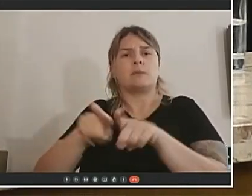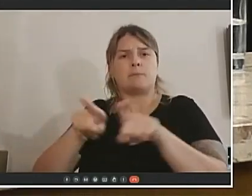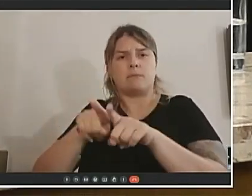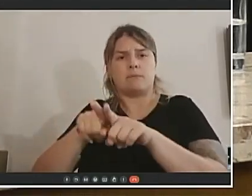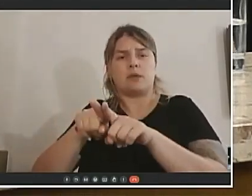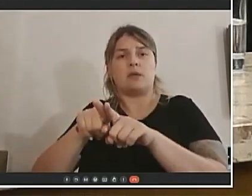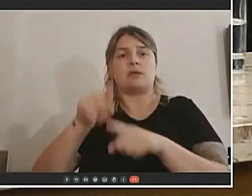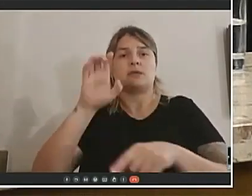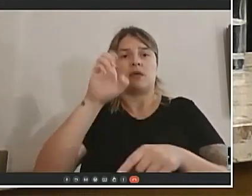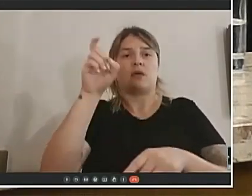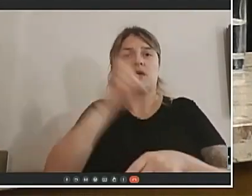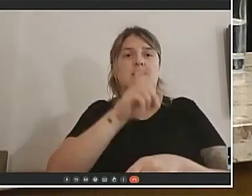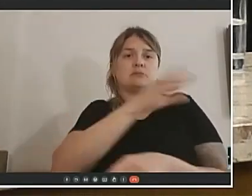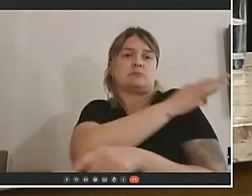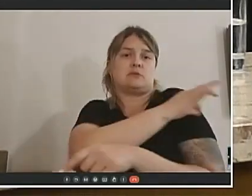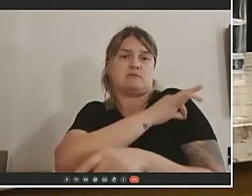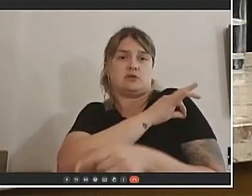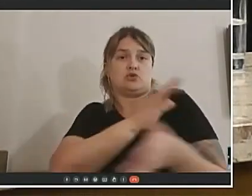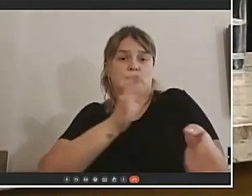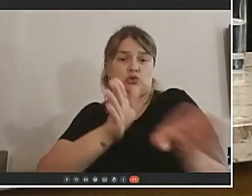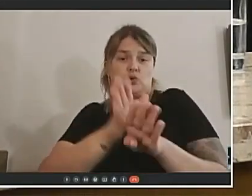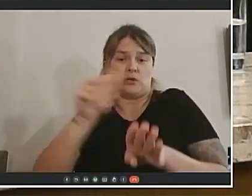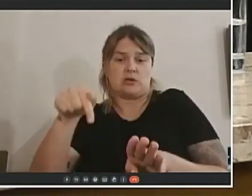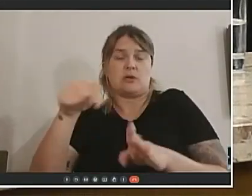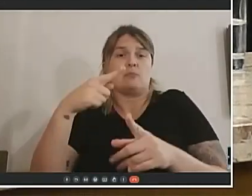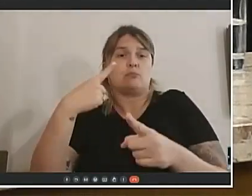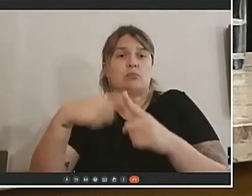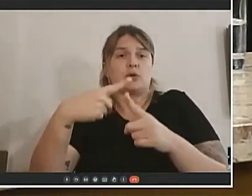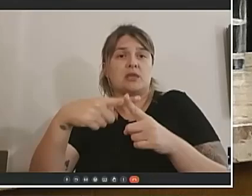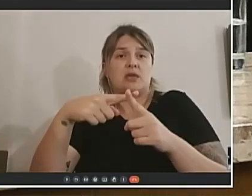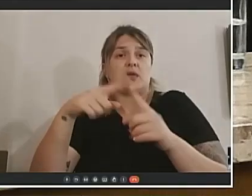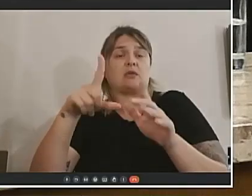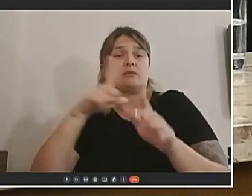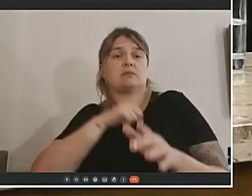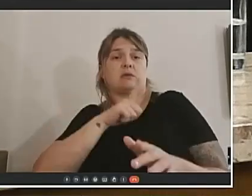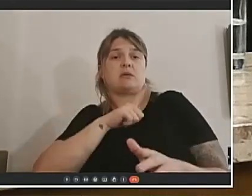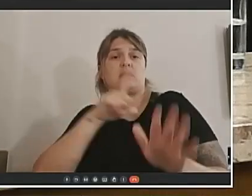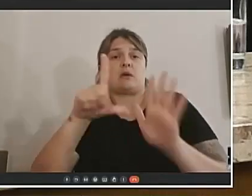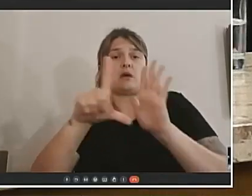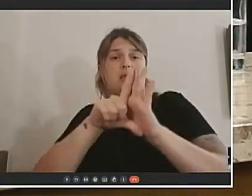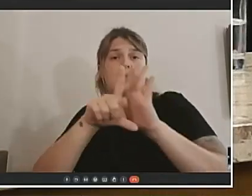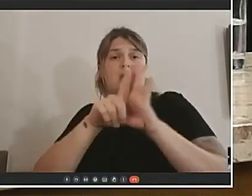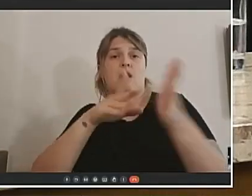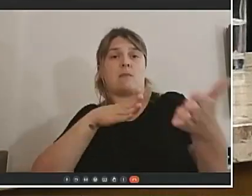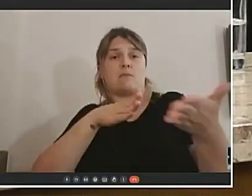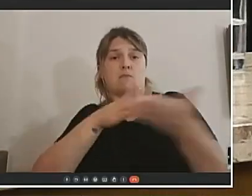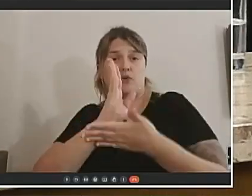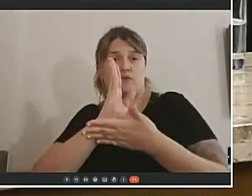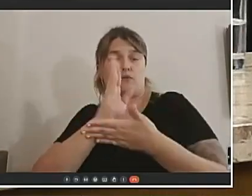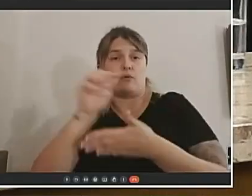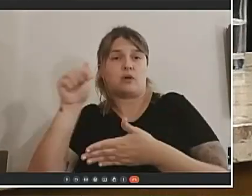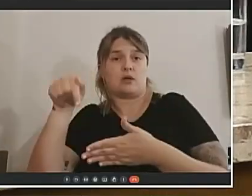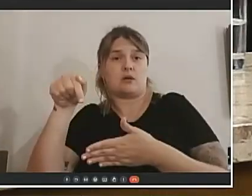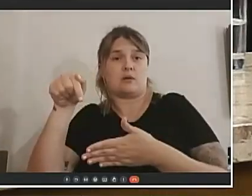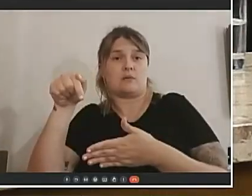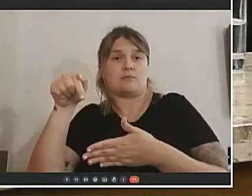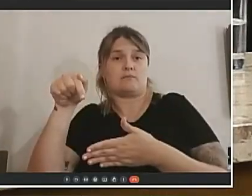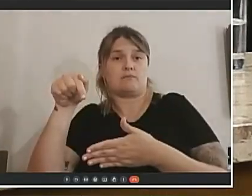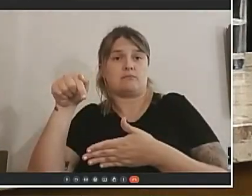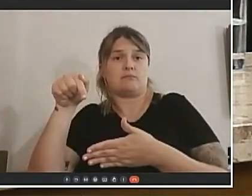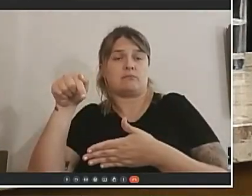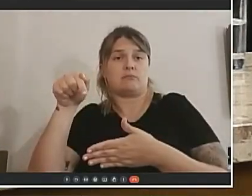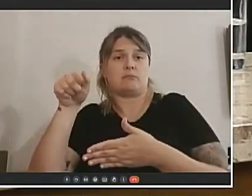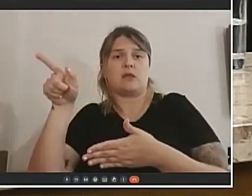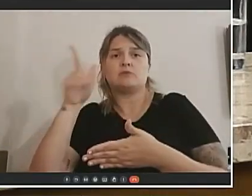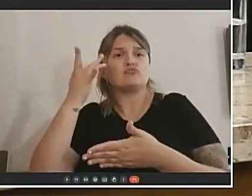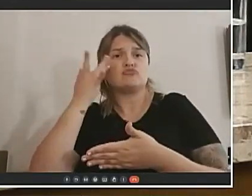ex-prefeito estão aqui eh por causa de uma lei né que foi aprovada nessa casa aqui e que nem ela nem sabe